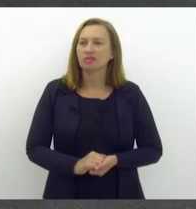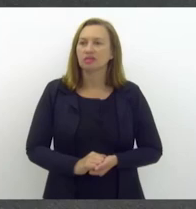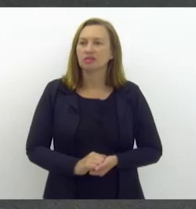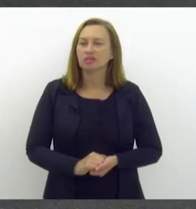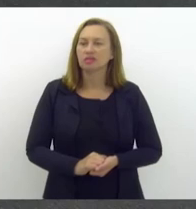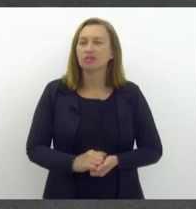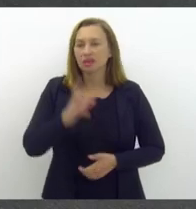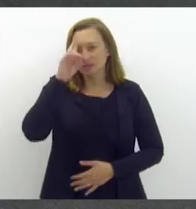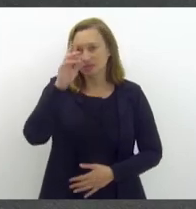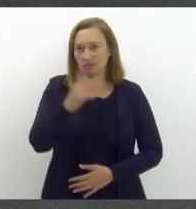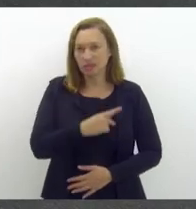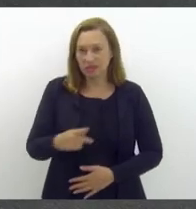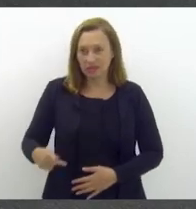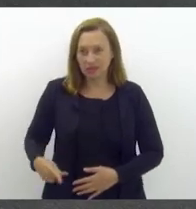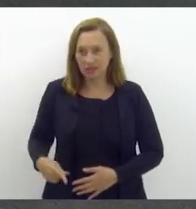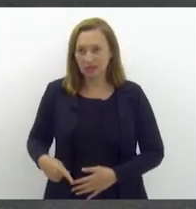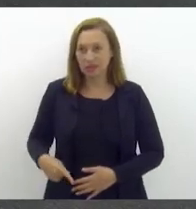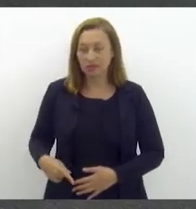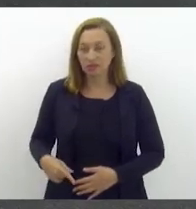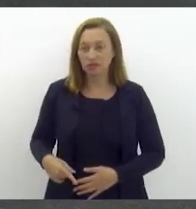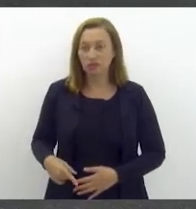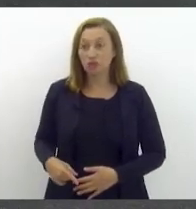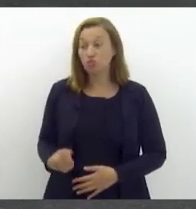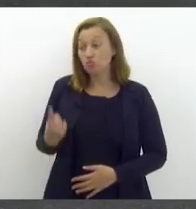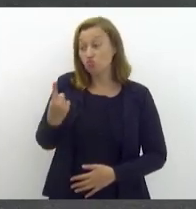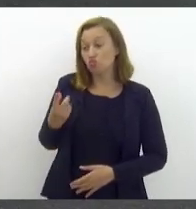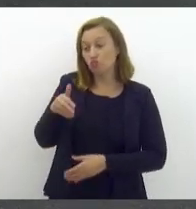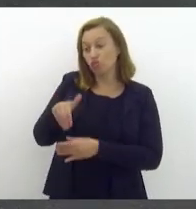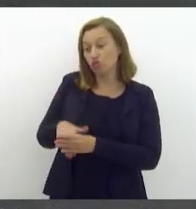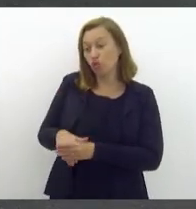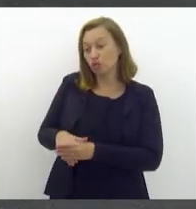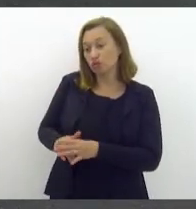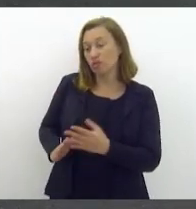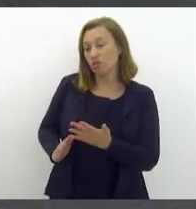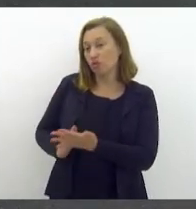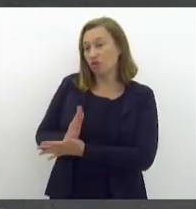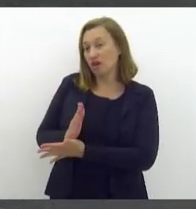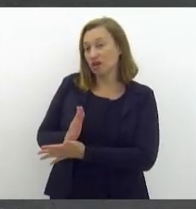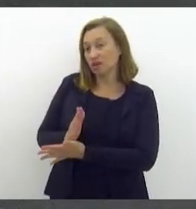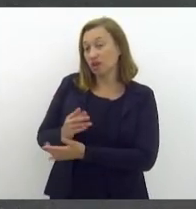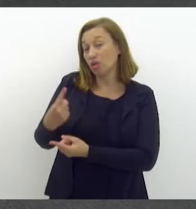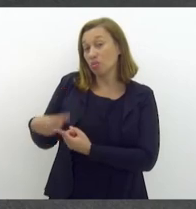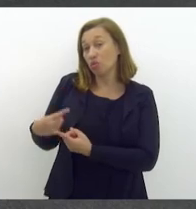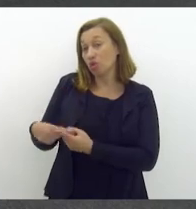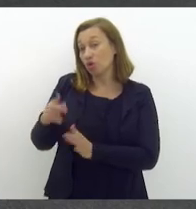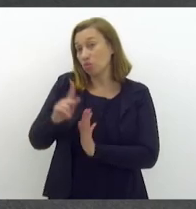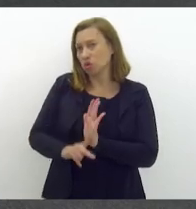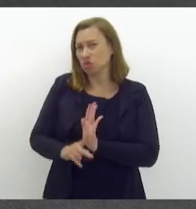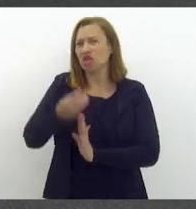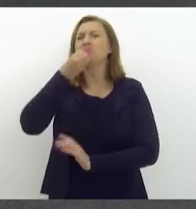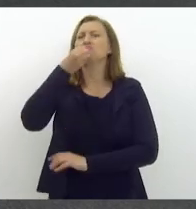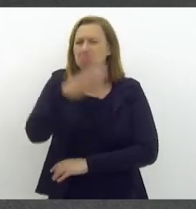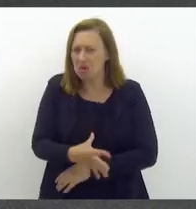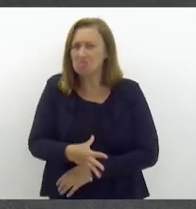Senhora presidente, de um, voto favorável, porque o projeto é muito bom. De